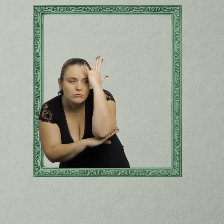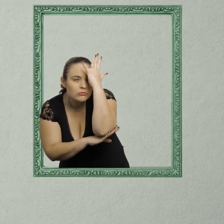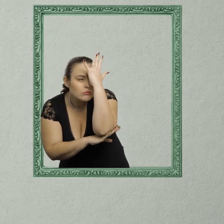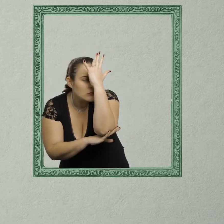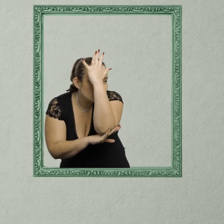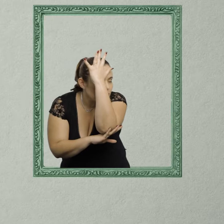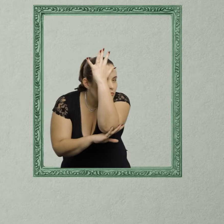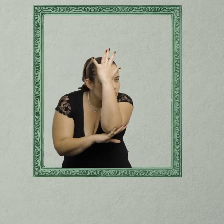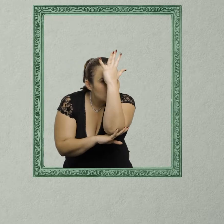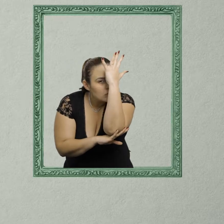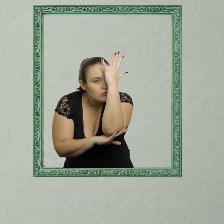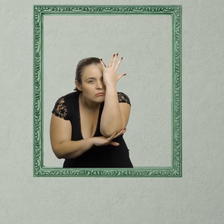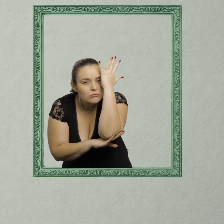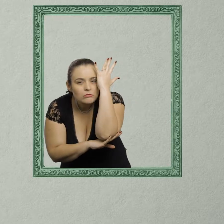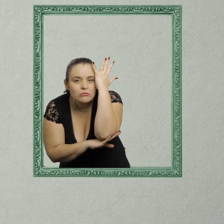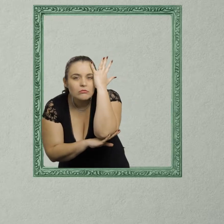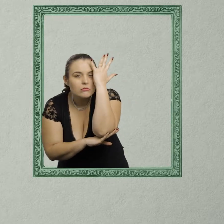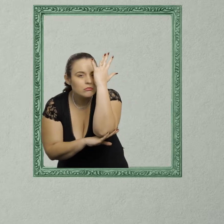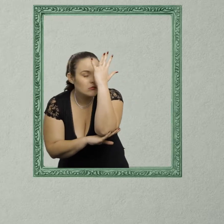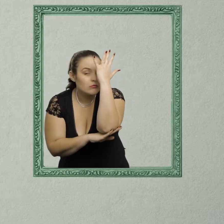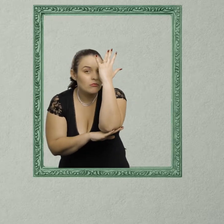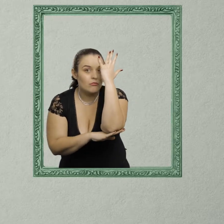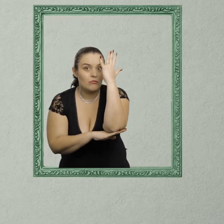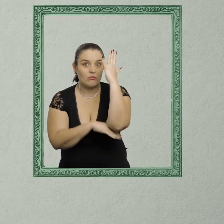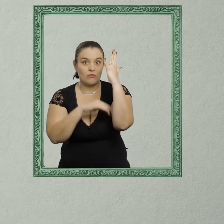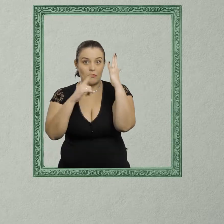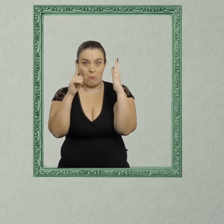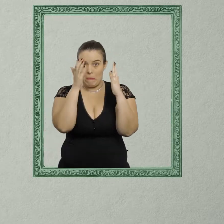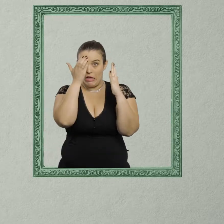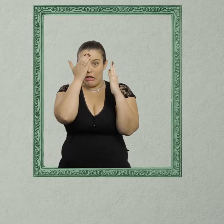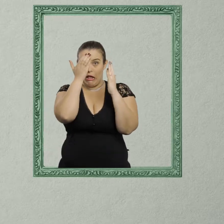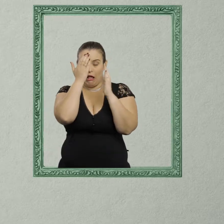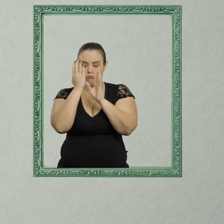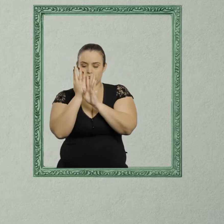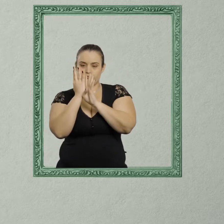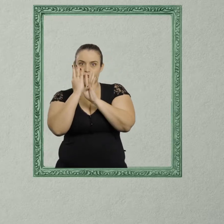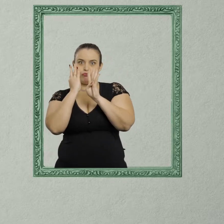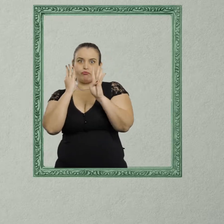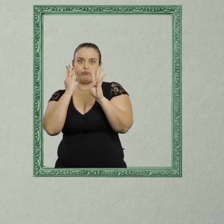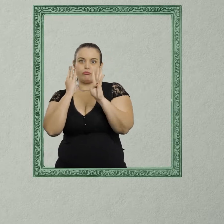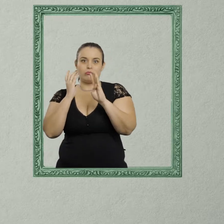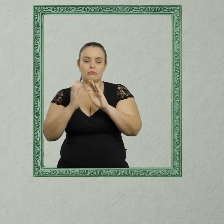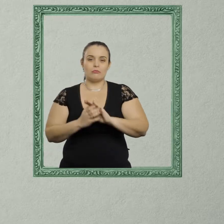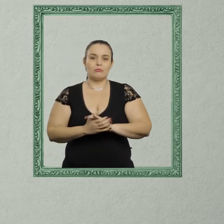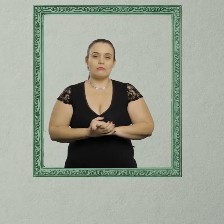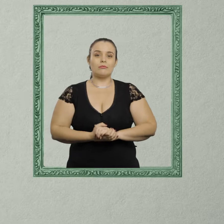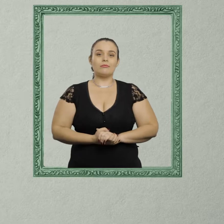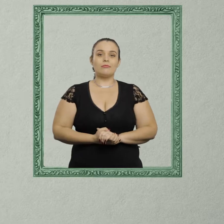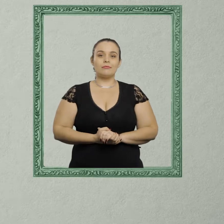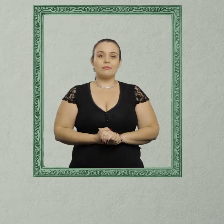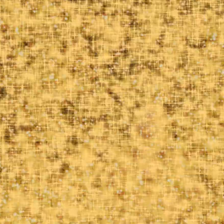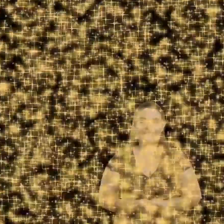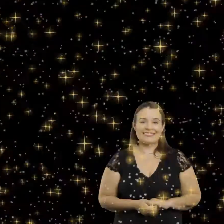das árvores. Outros piratas fizeram uma fila um pouco mais longe.